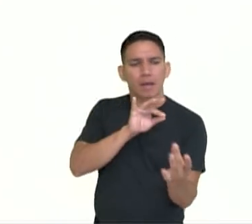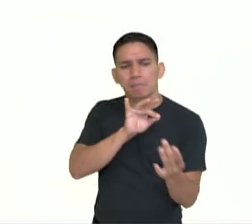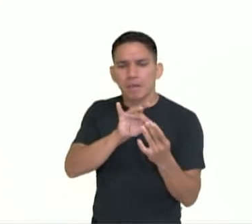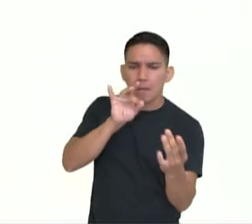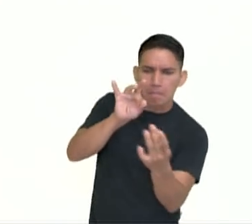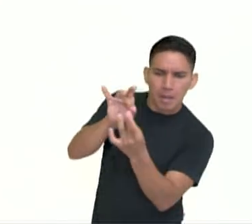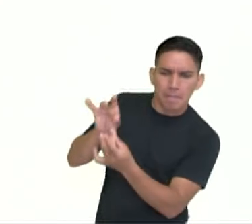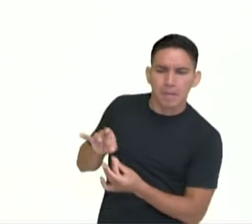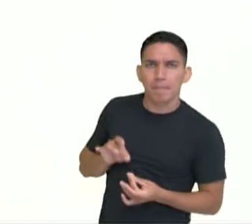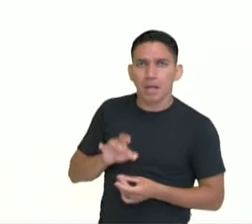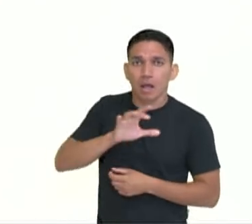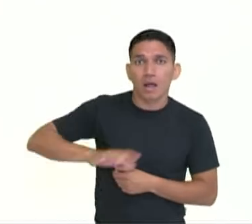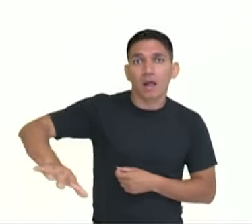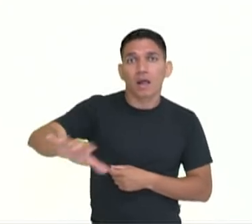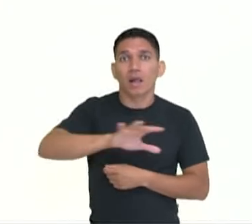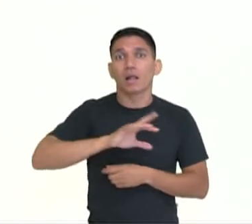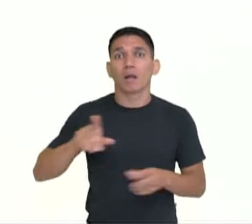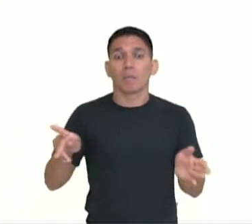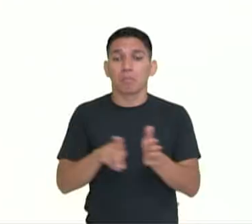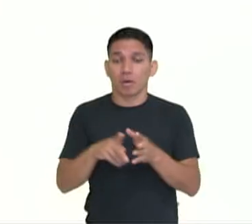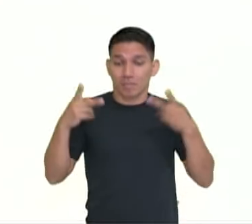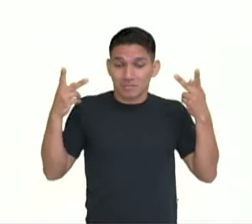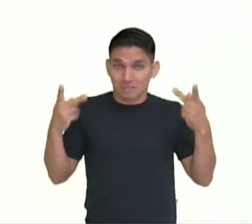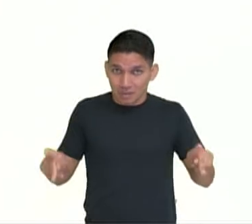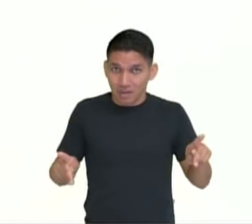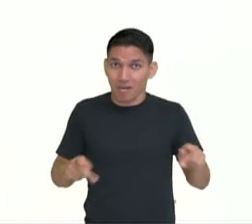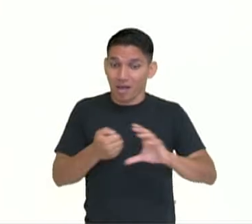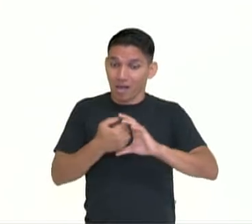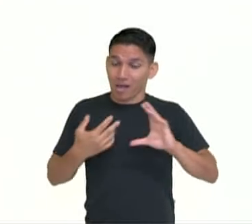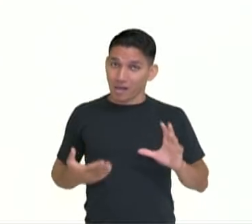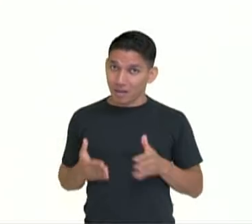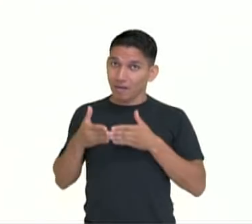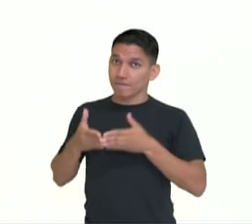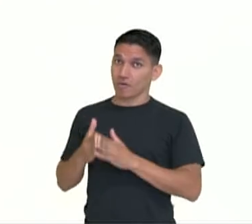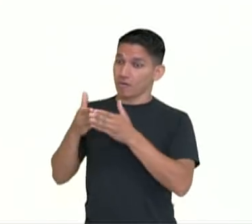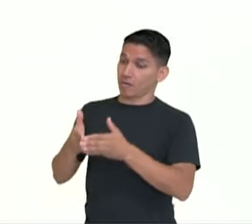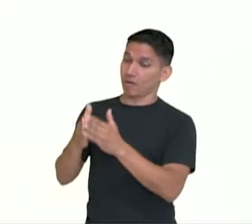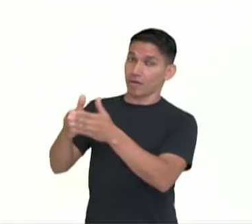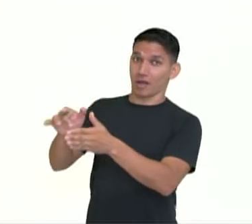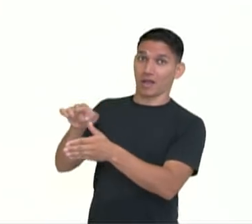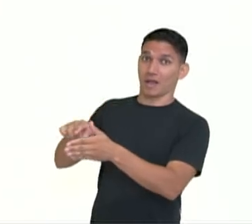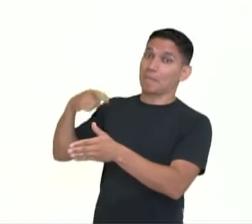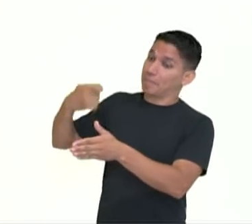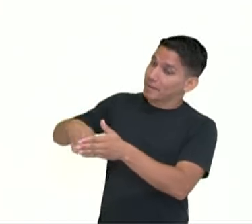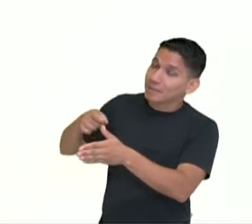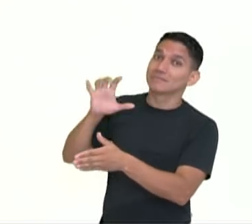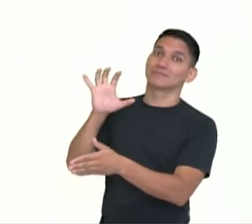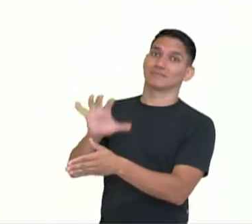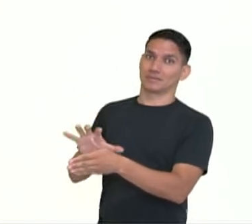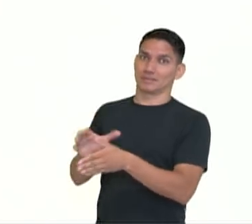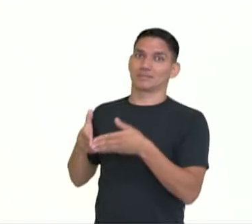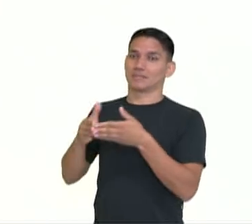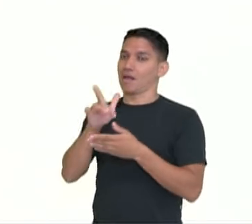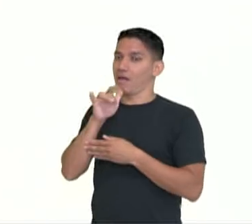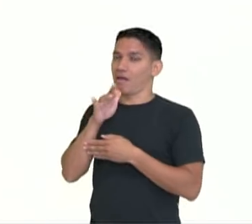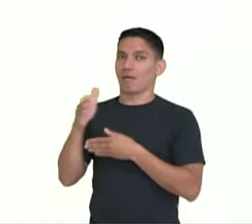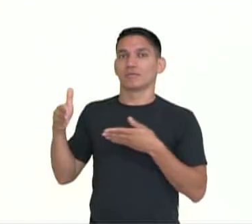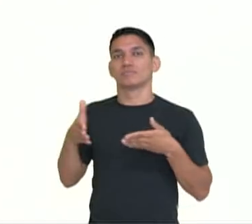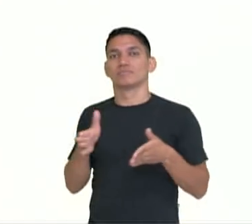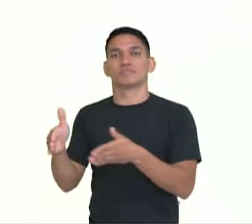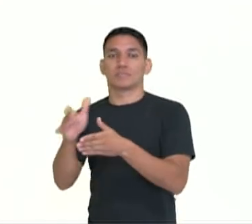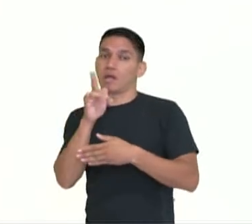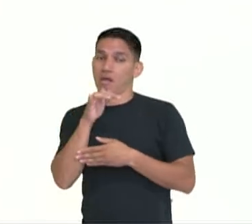Mesopotâmia enquanto uma civilização fluvial, uma civilização que dependia diretamente do rio para